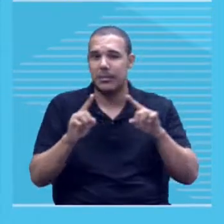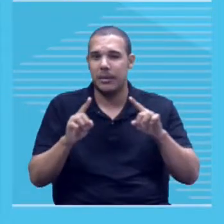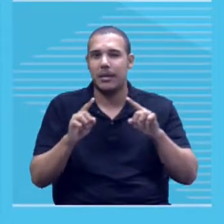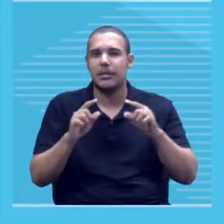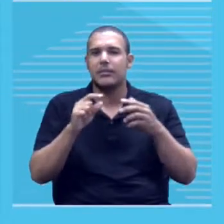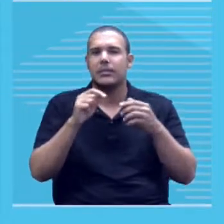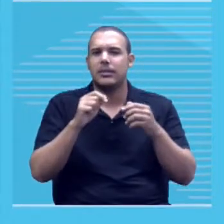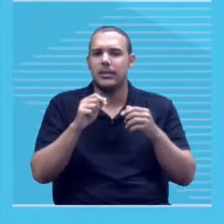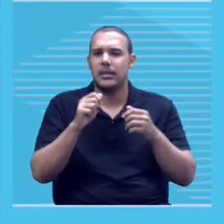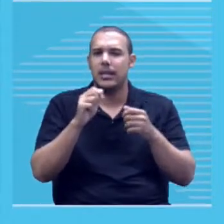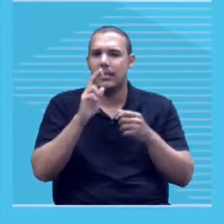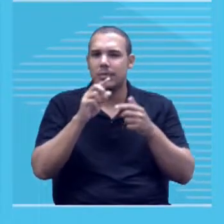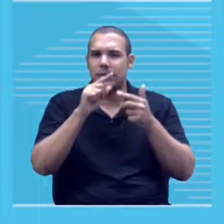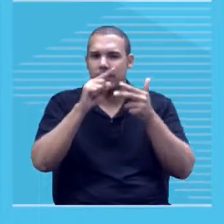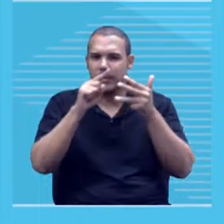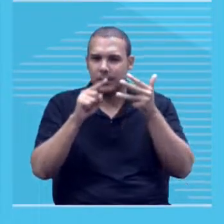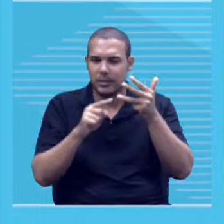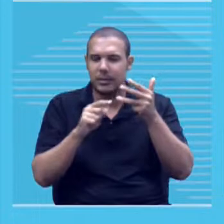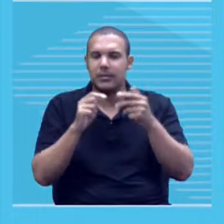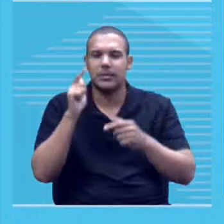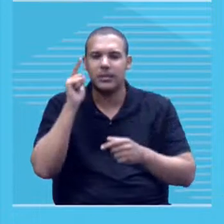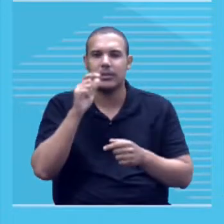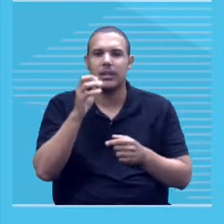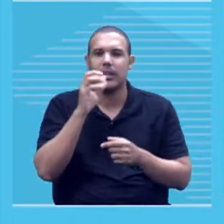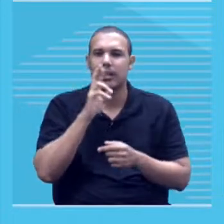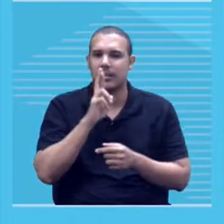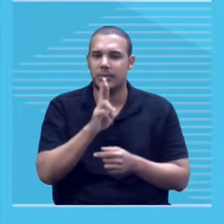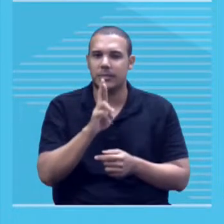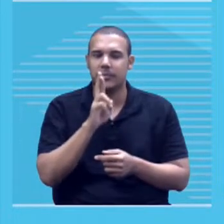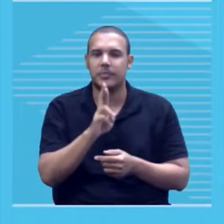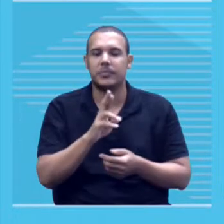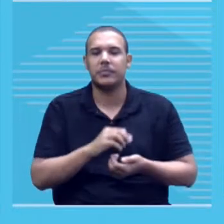passos corretamente, você consegue tirar ela de letra, beleza?